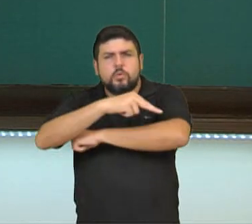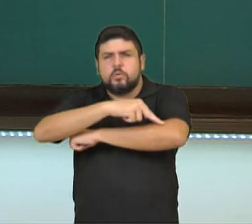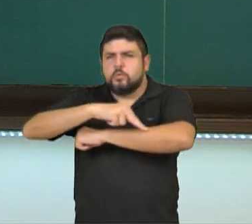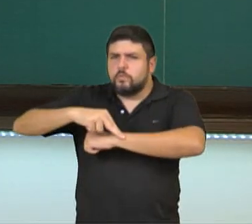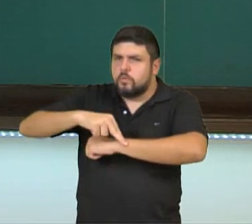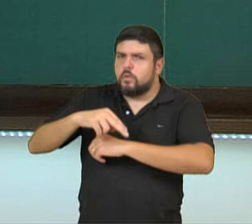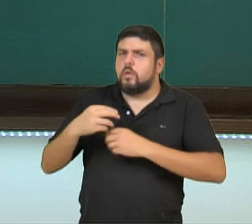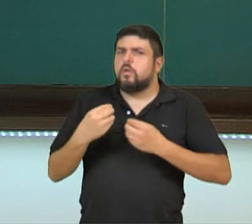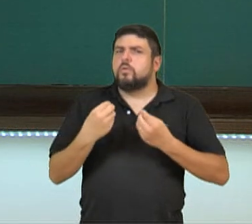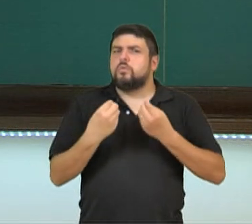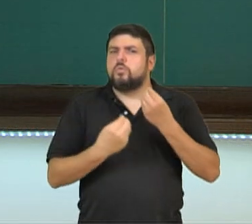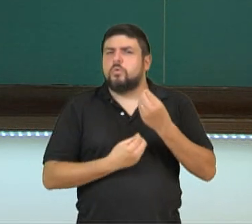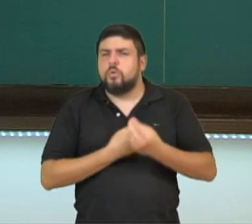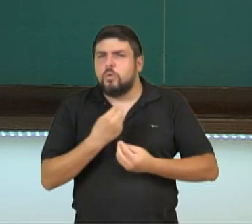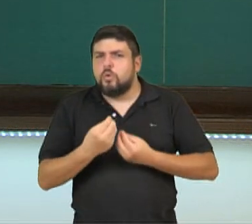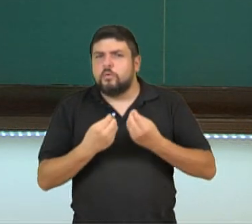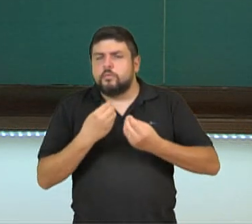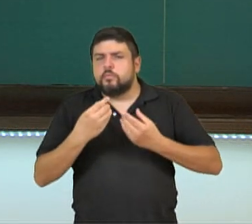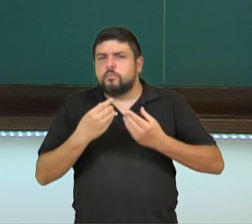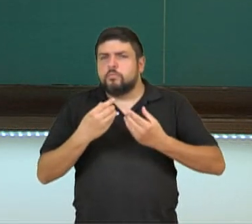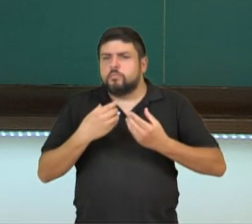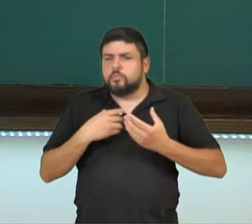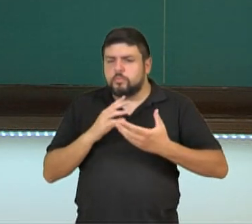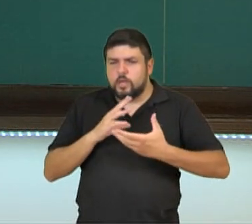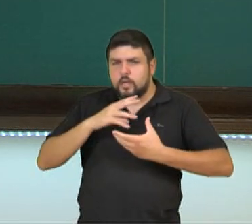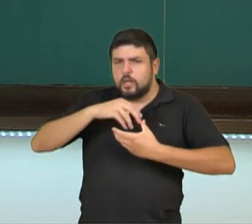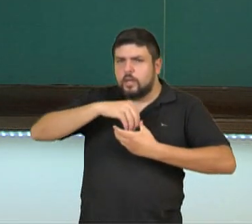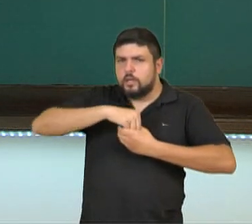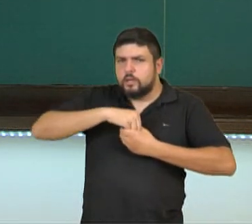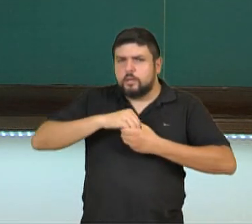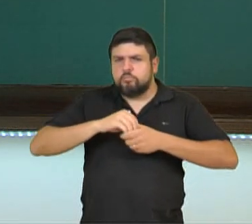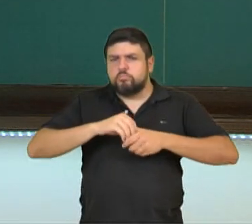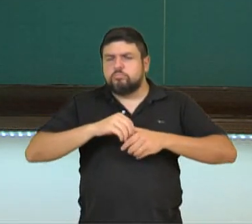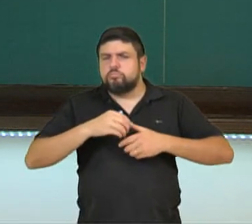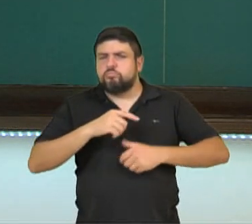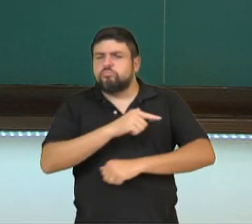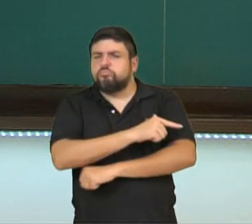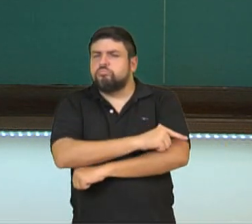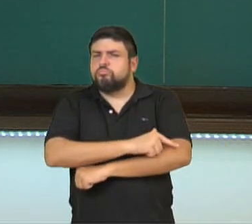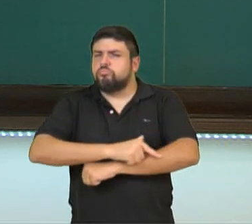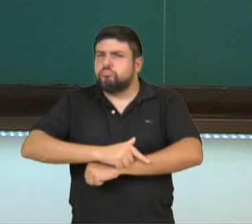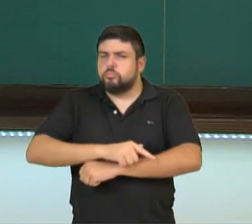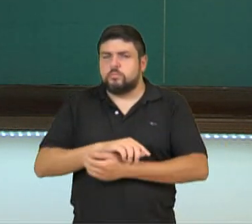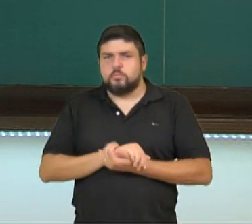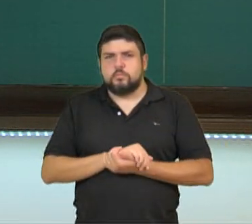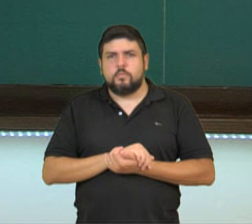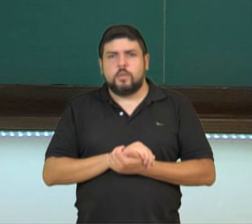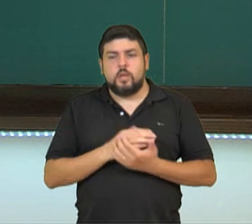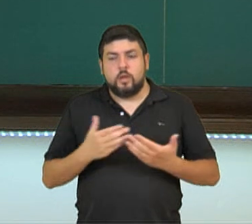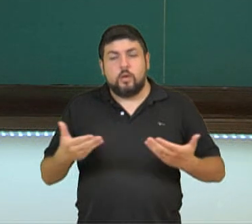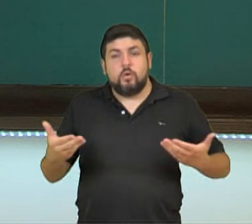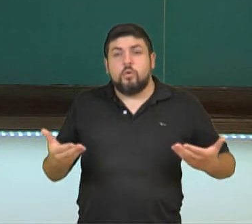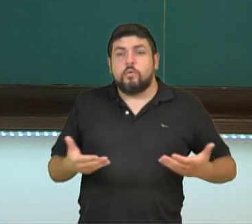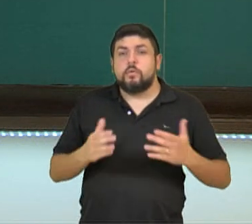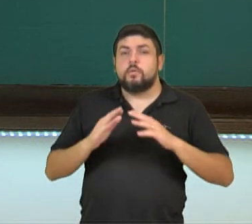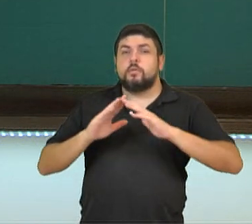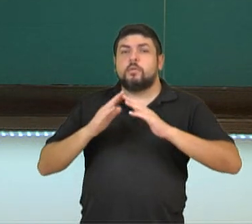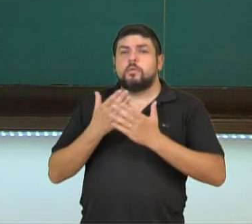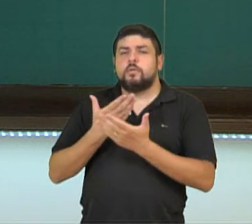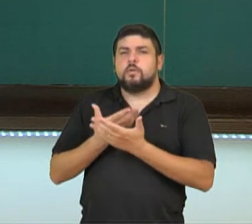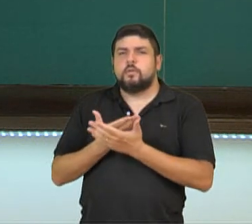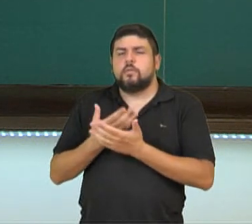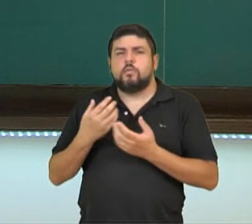alunos, como que era a questão da disciplina desses alunos em sala de aula. E se a gente for pensar na escola nos dias de hoje, quais são